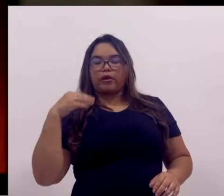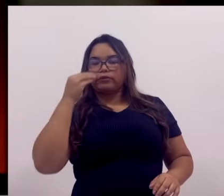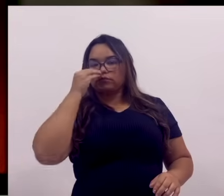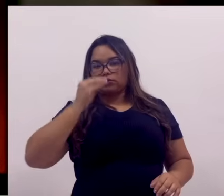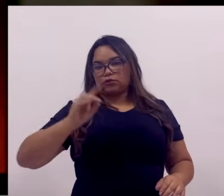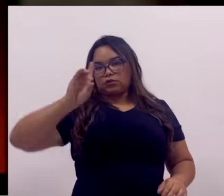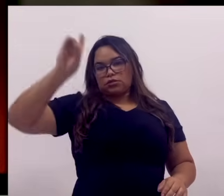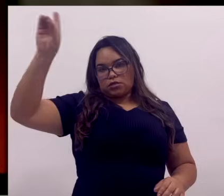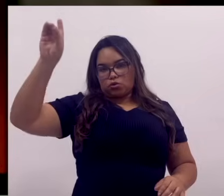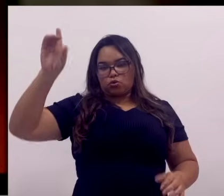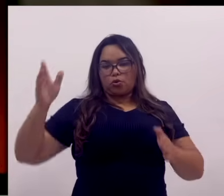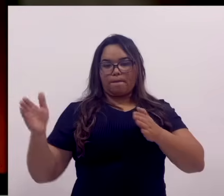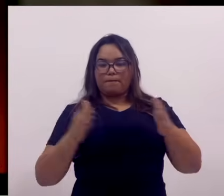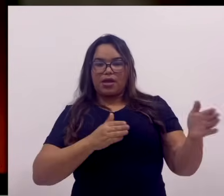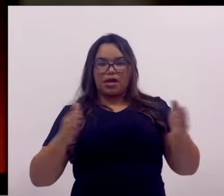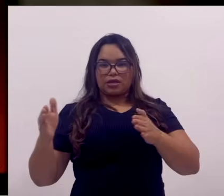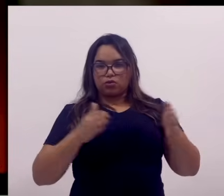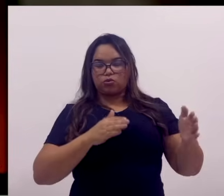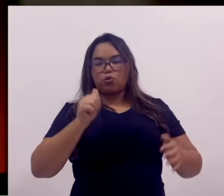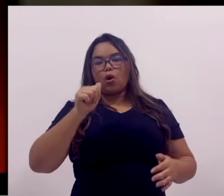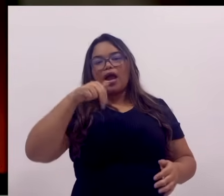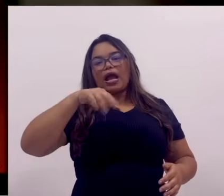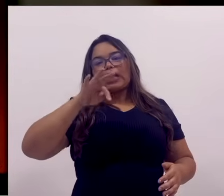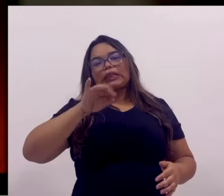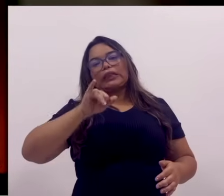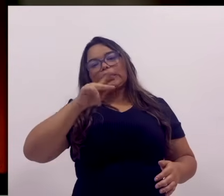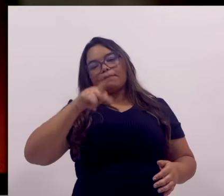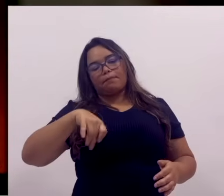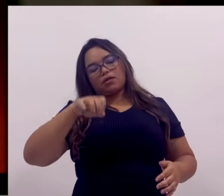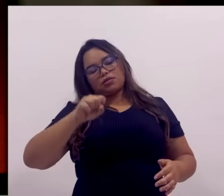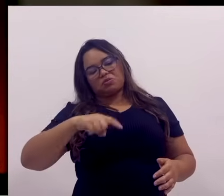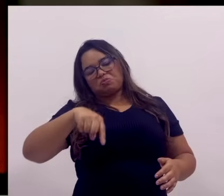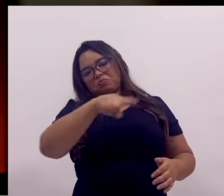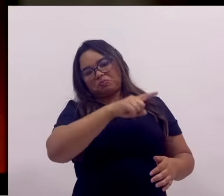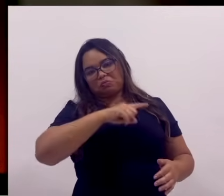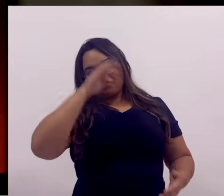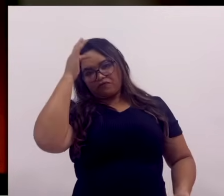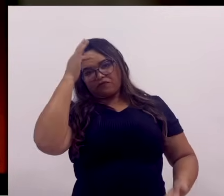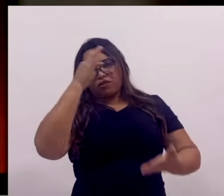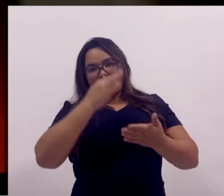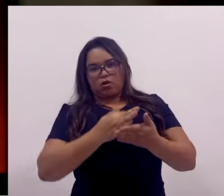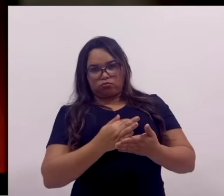minha fiel testemunha, o qual foi morto entre vós,